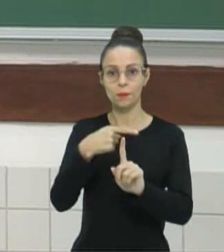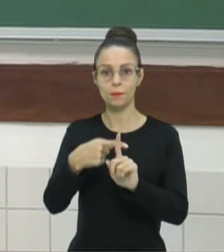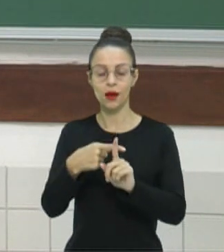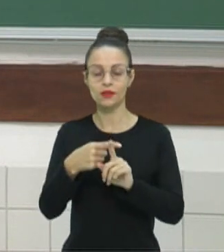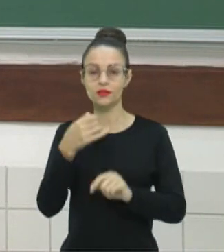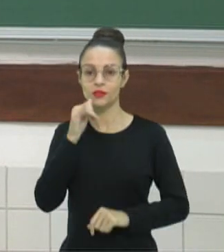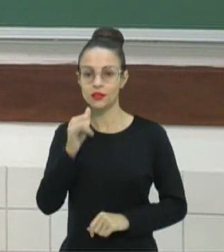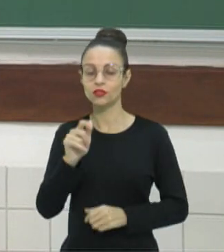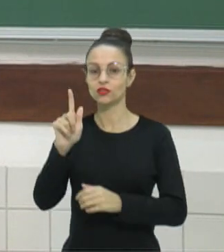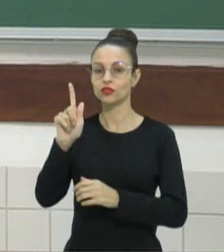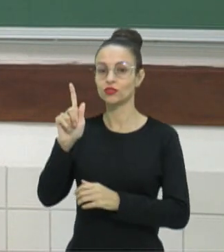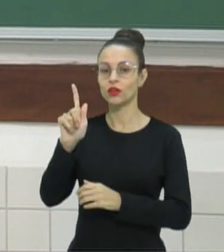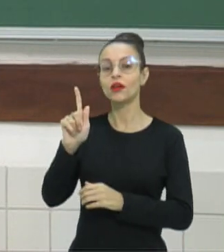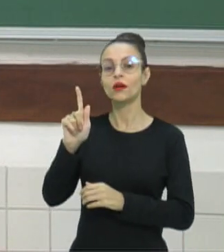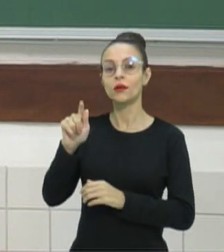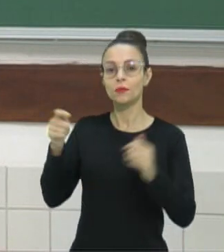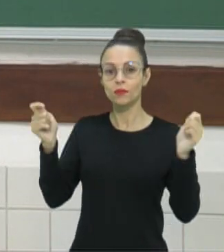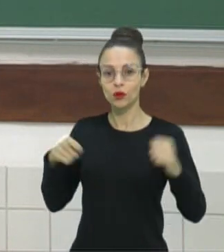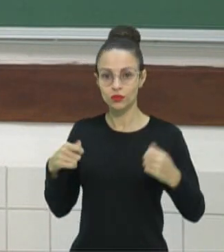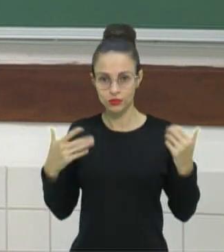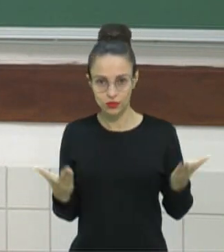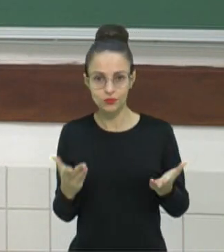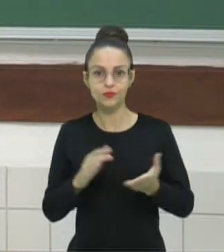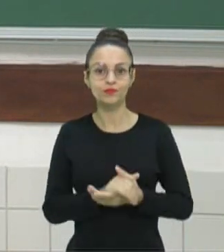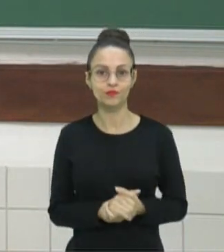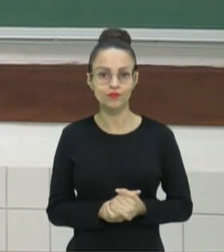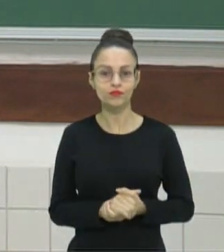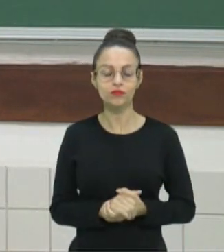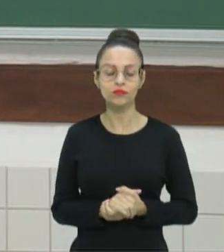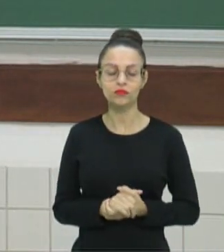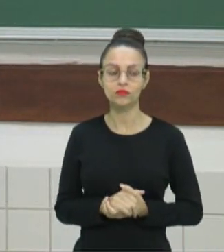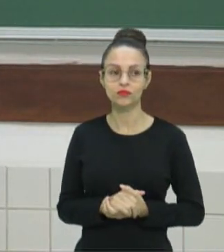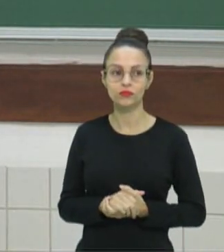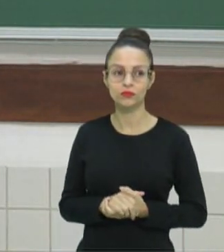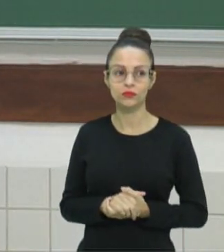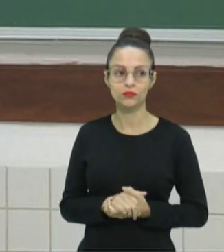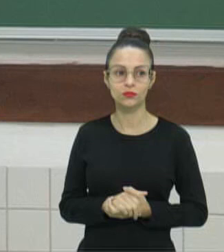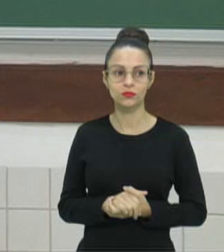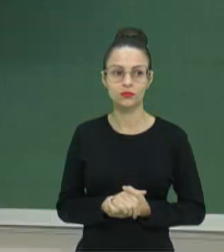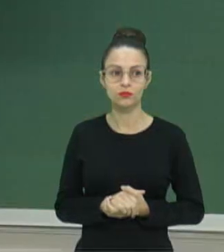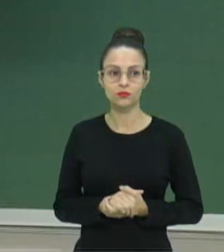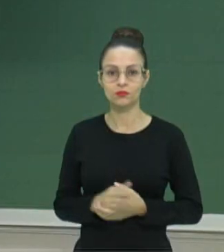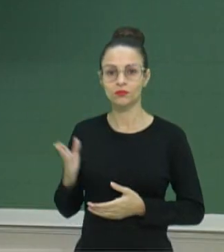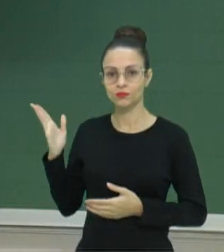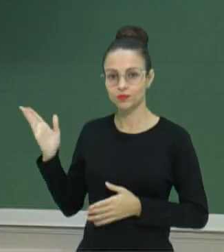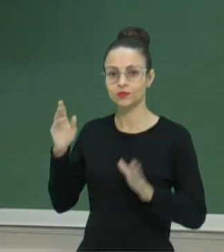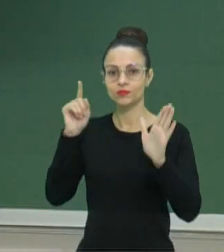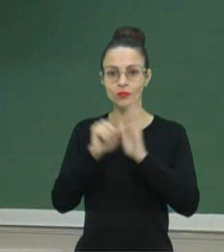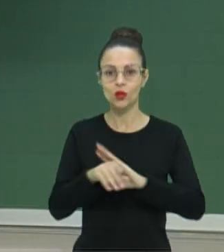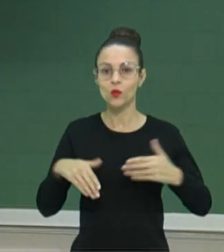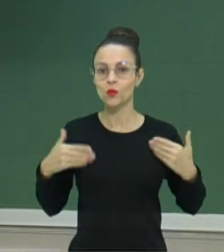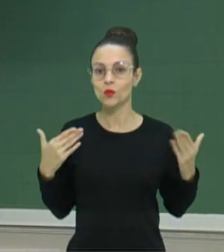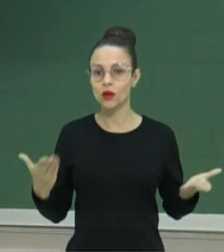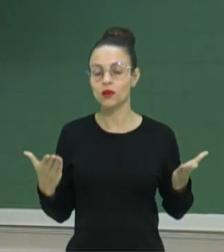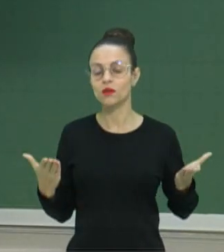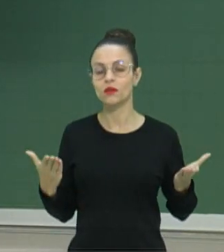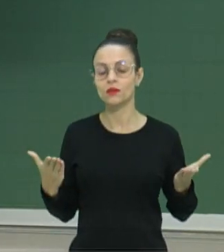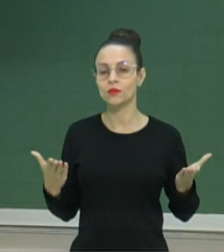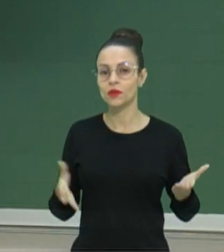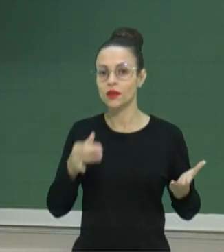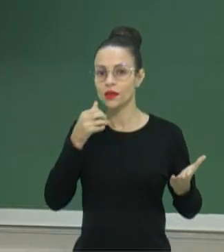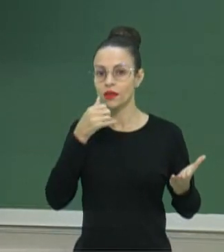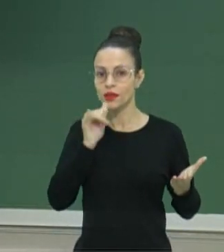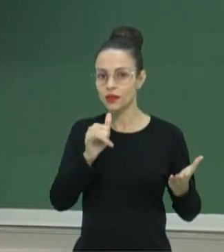das energias potenciais ligadas ali, beleza? Então nessa situação aqui, né, ele pergunta qual é, né, a